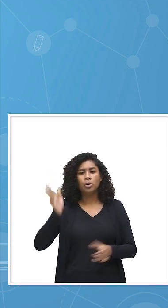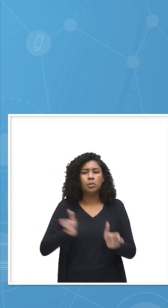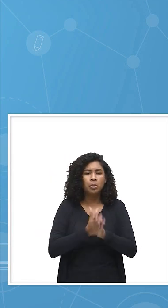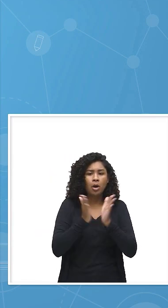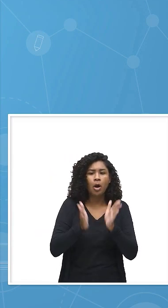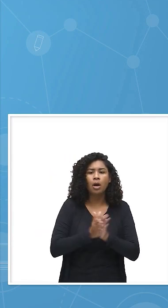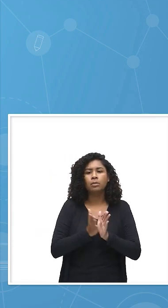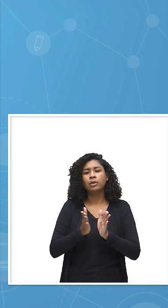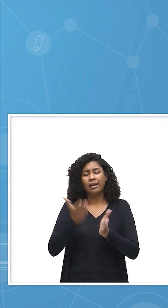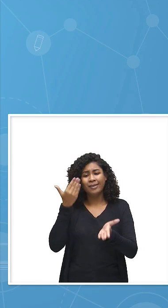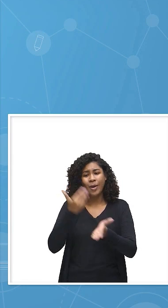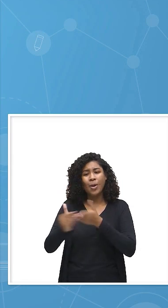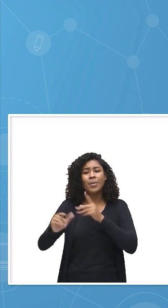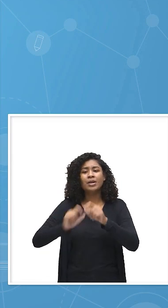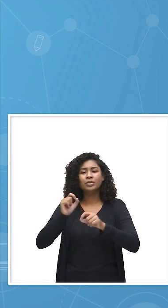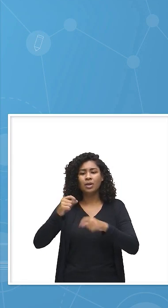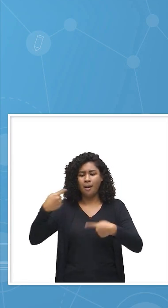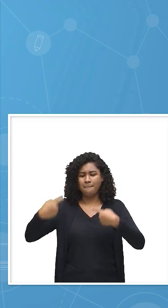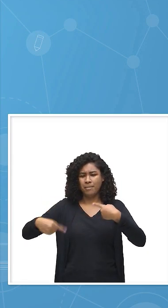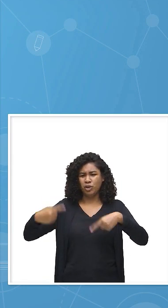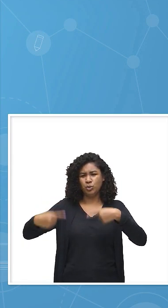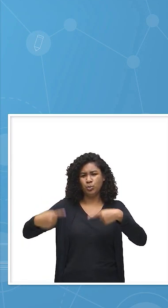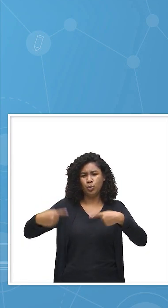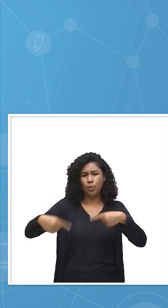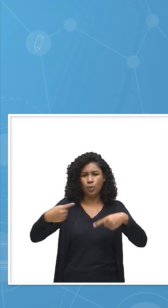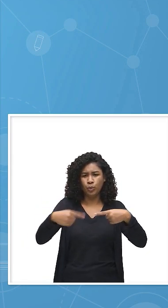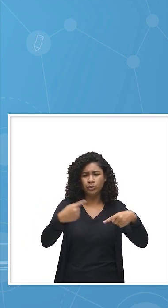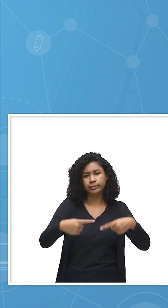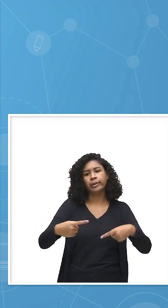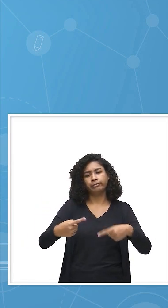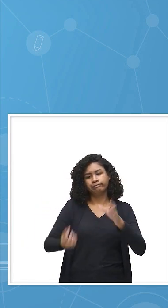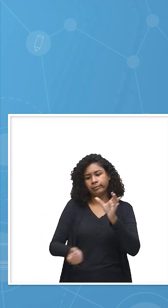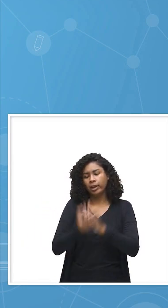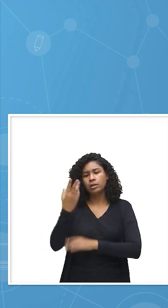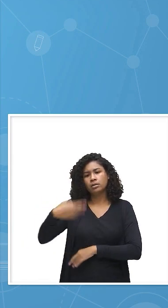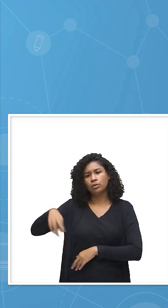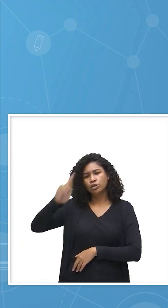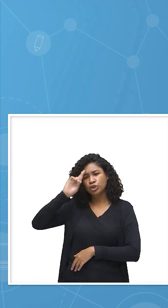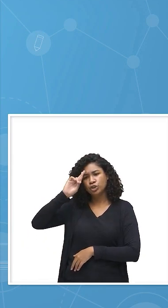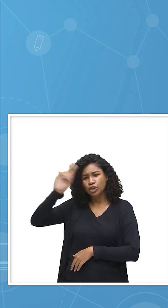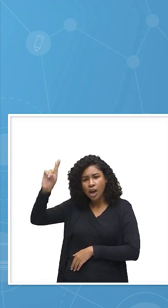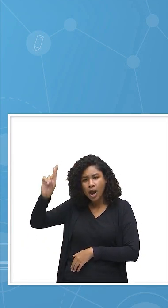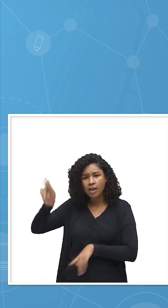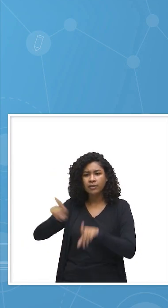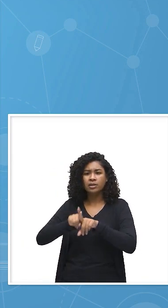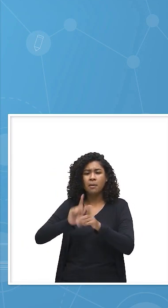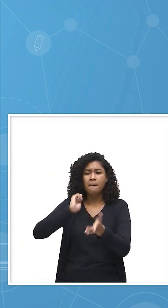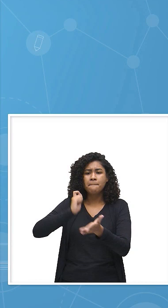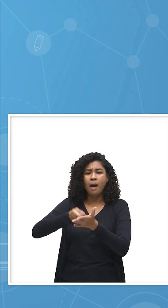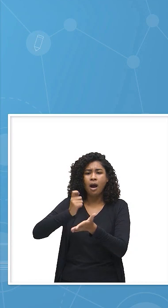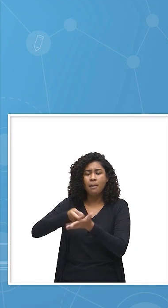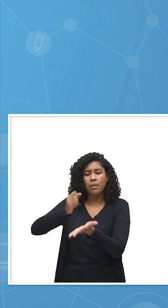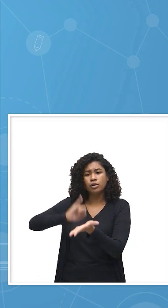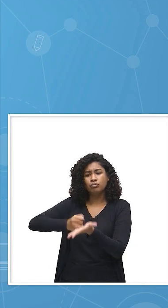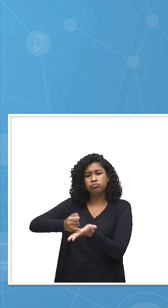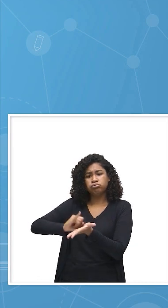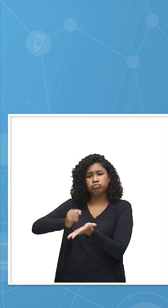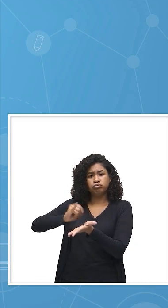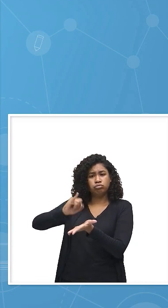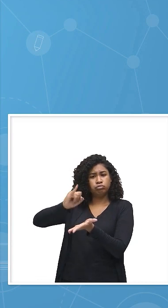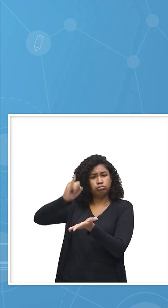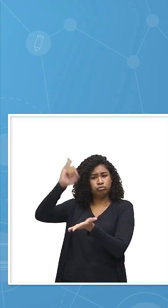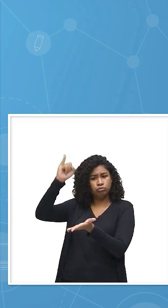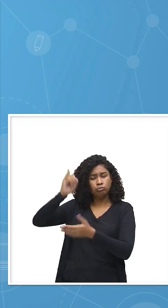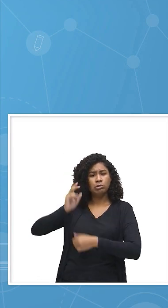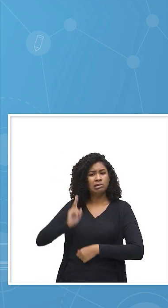e o surgimento dos primeiros chefes e do pagamento de impostos, né? O que são impostos? É aquilo